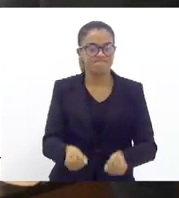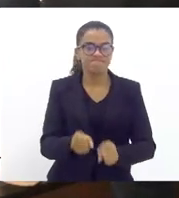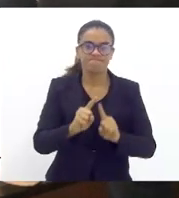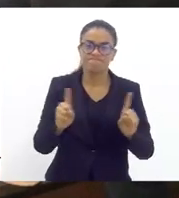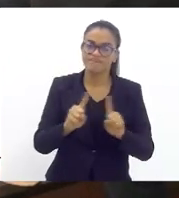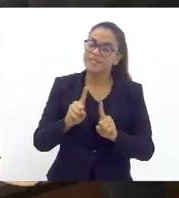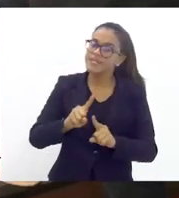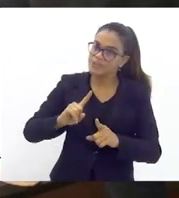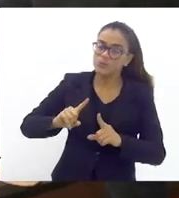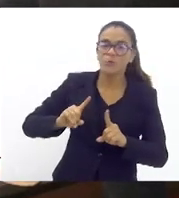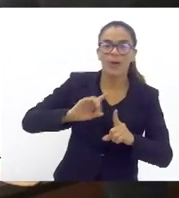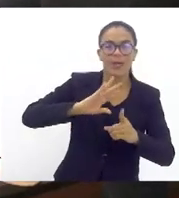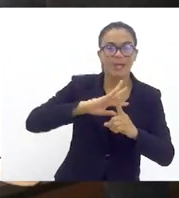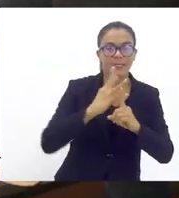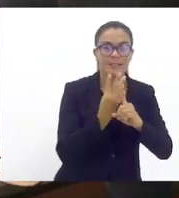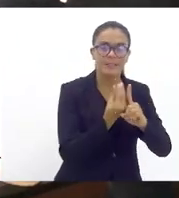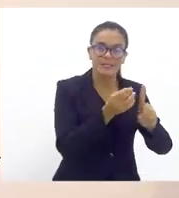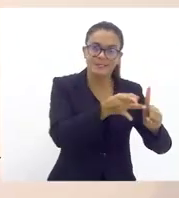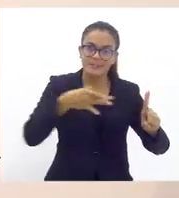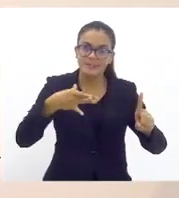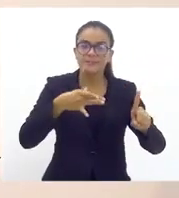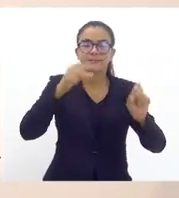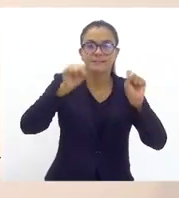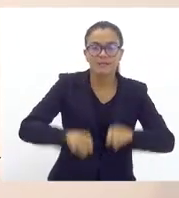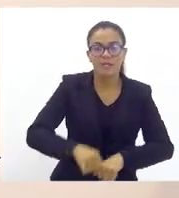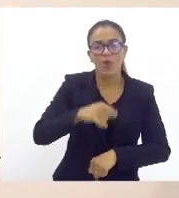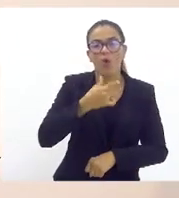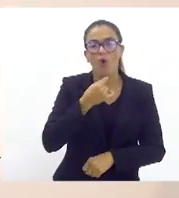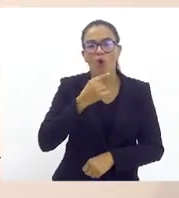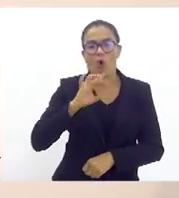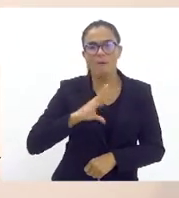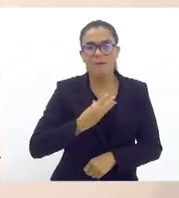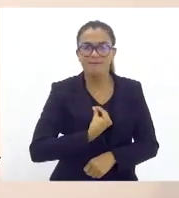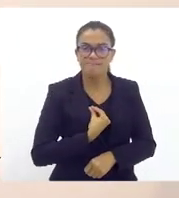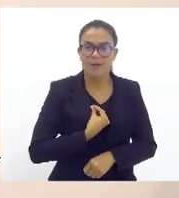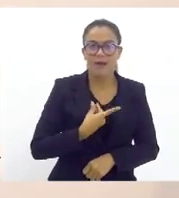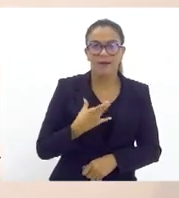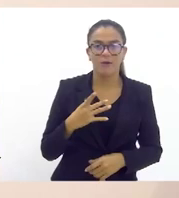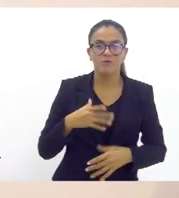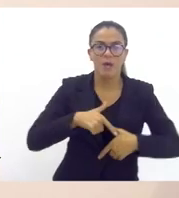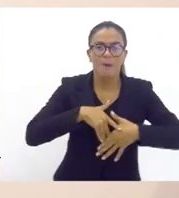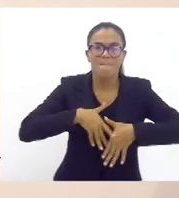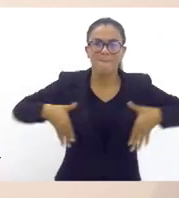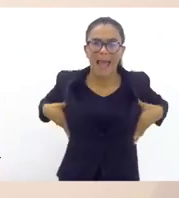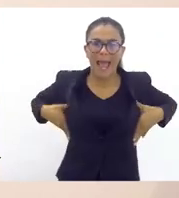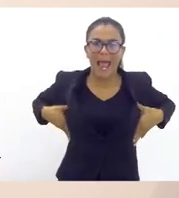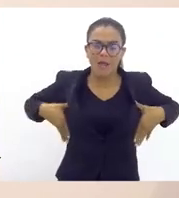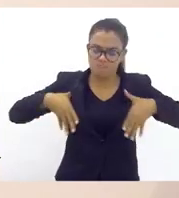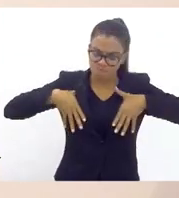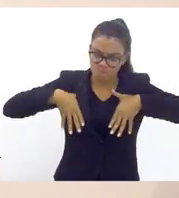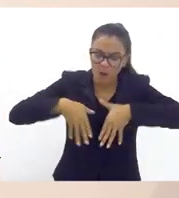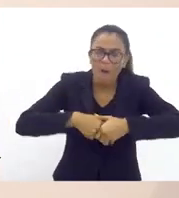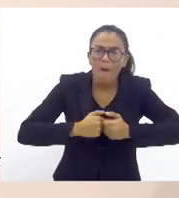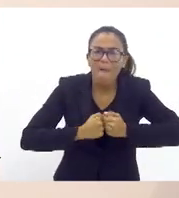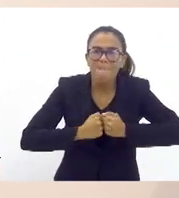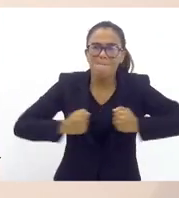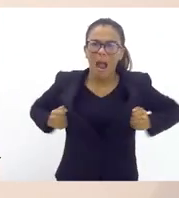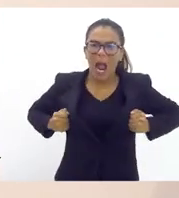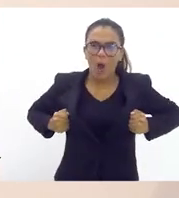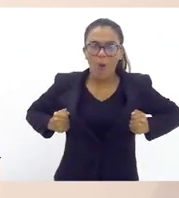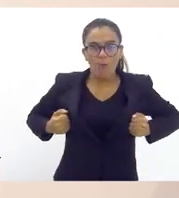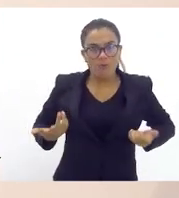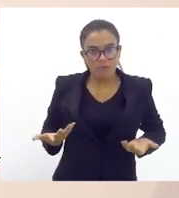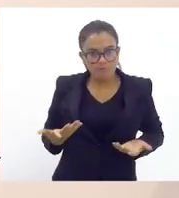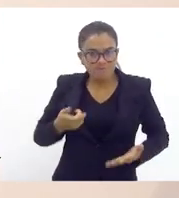é transfobia. Querer, por exemplo, que os homens trans usem binder, né, que é uma faixa de compressão no